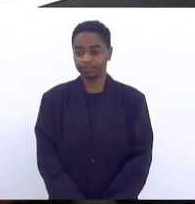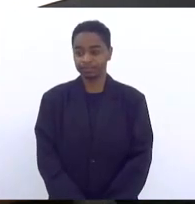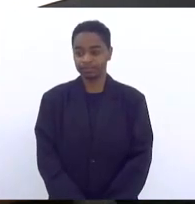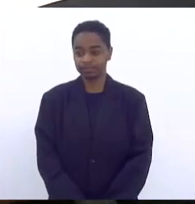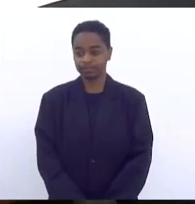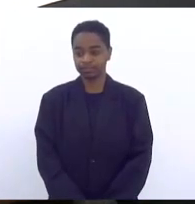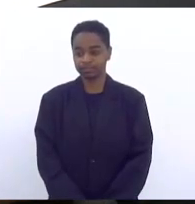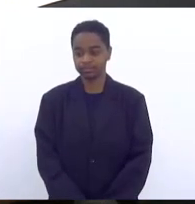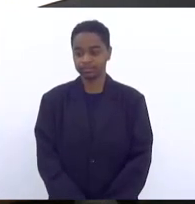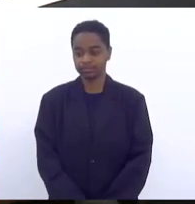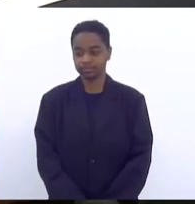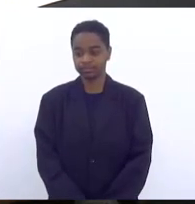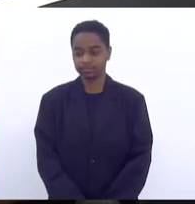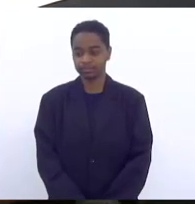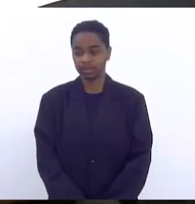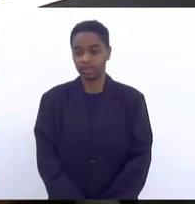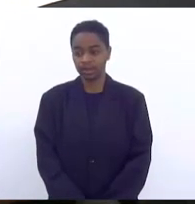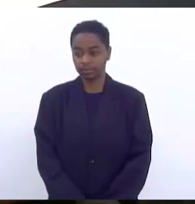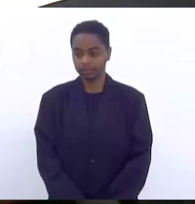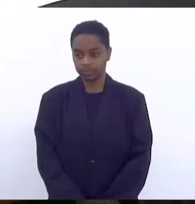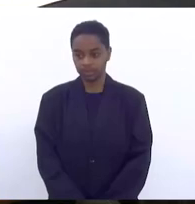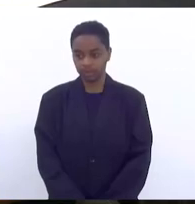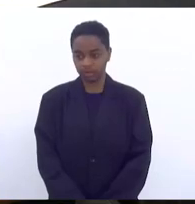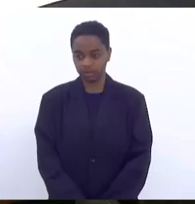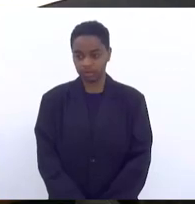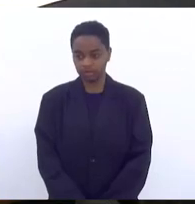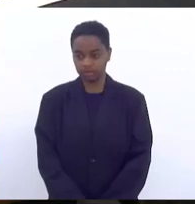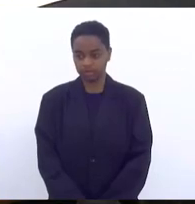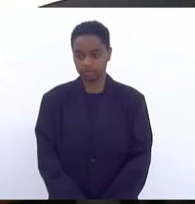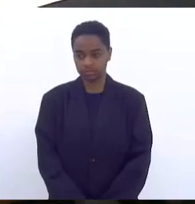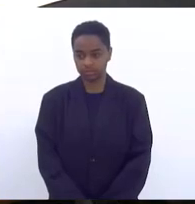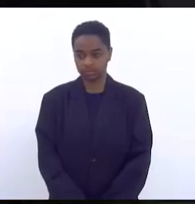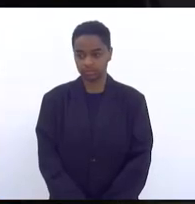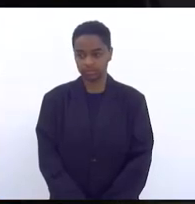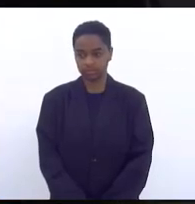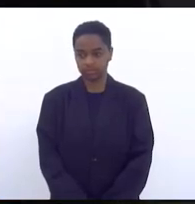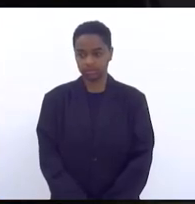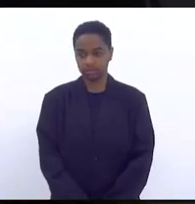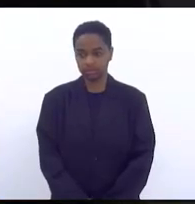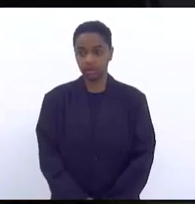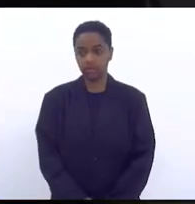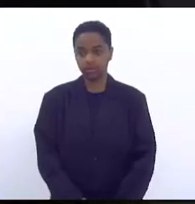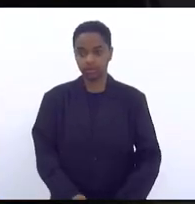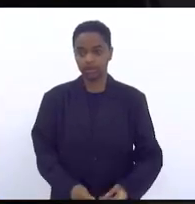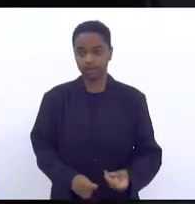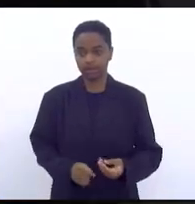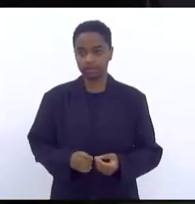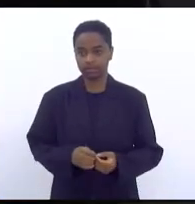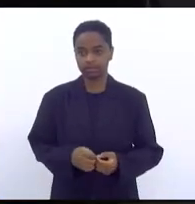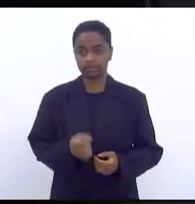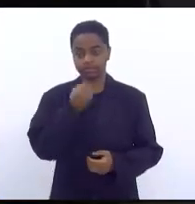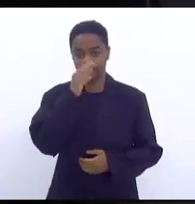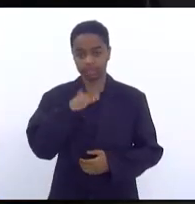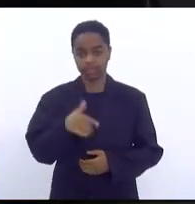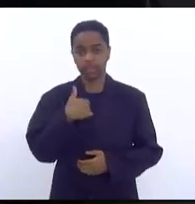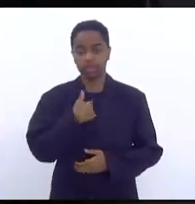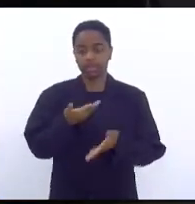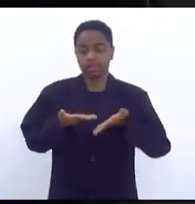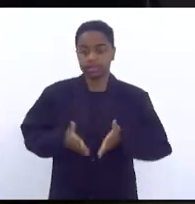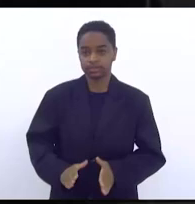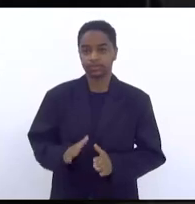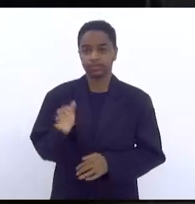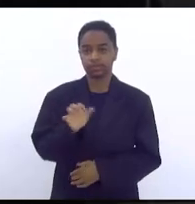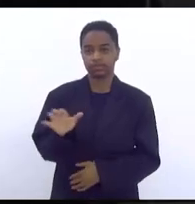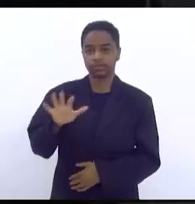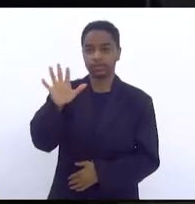Pedras Boa tarde presos senhores e senhoras presente nessa audiência pública sou criada numa favela de Rio das Pedras a